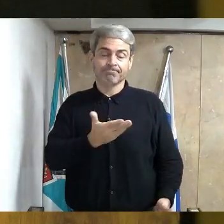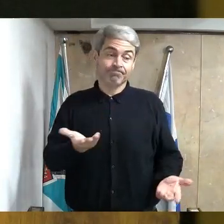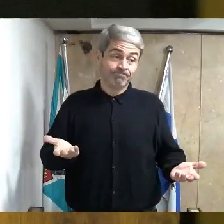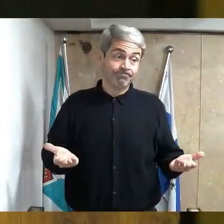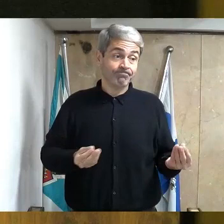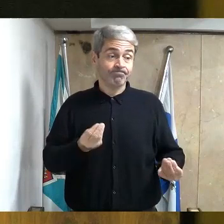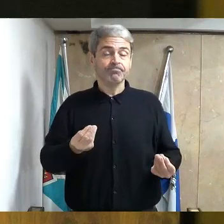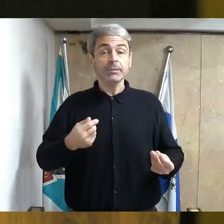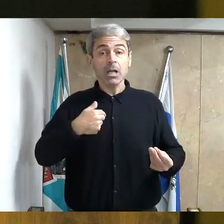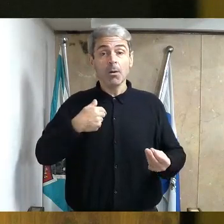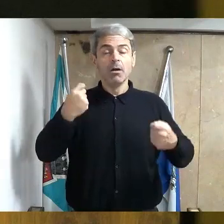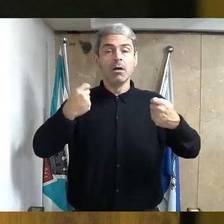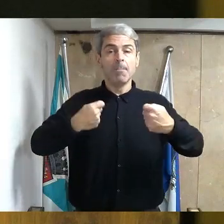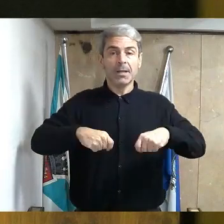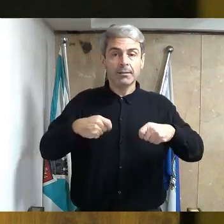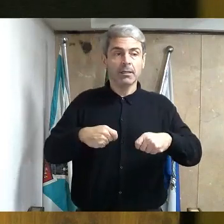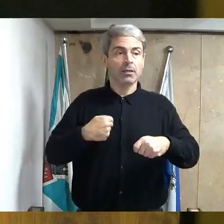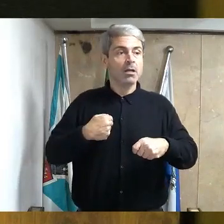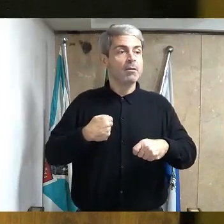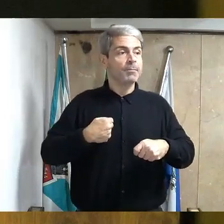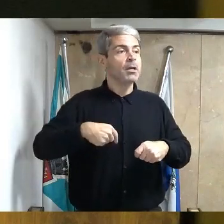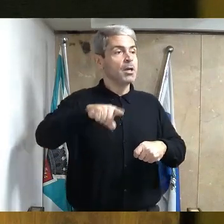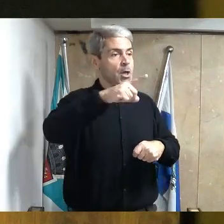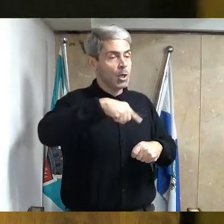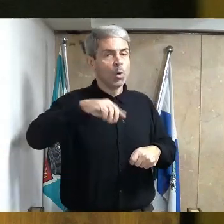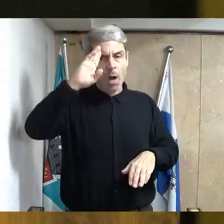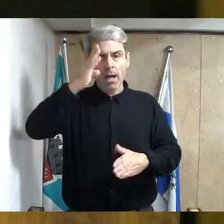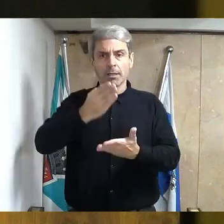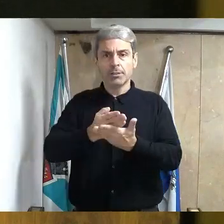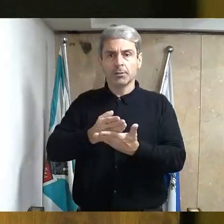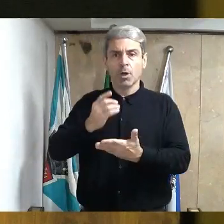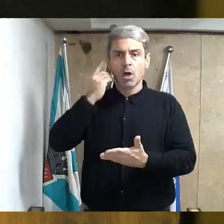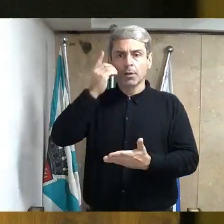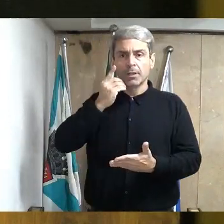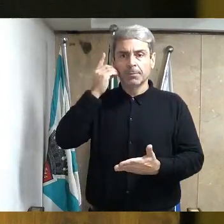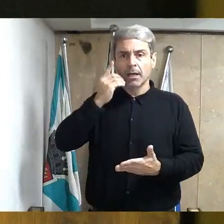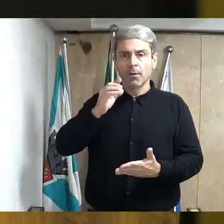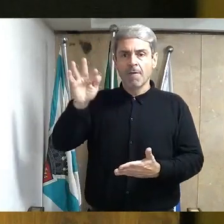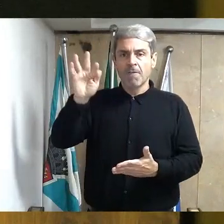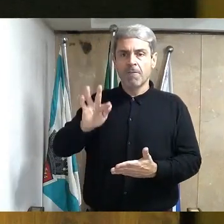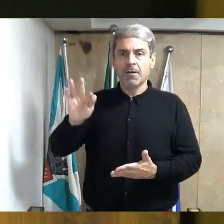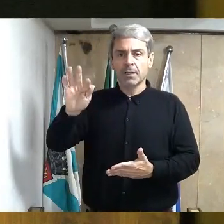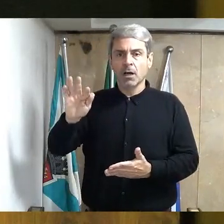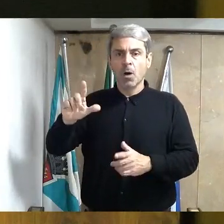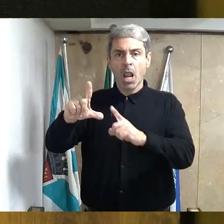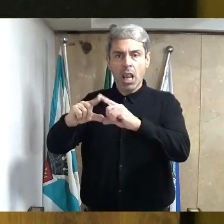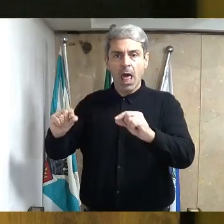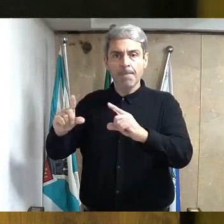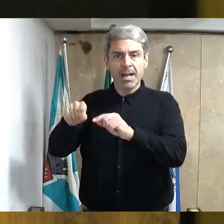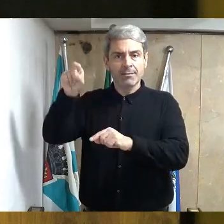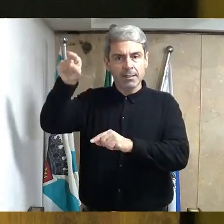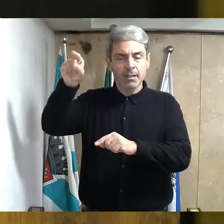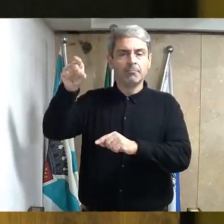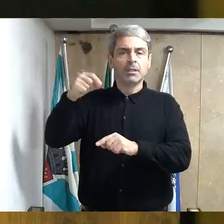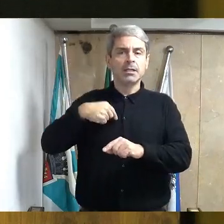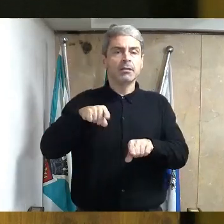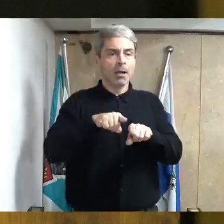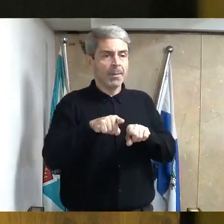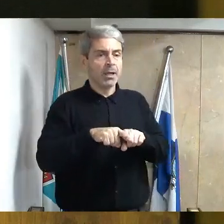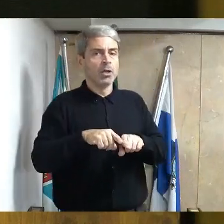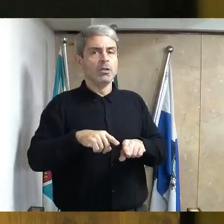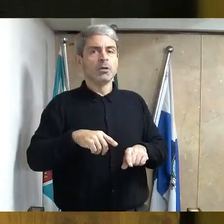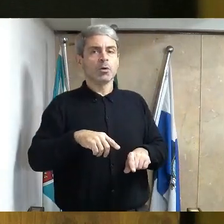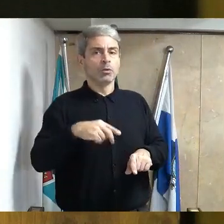Então é preciso, e eu conto com o deputado Marcos Tavares lá em Brasília, com todos os deputados desta cidade, para